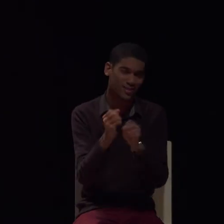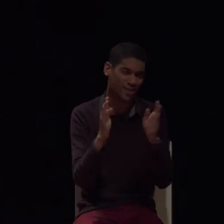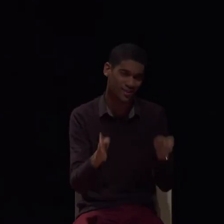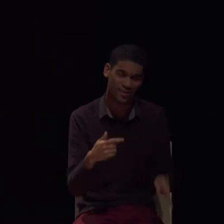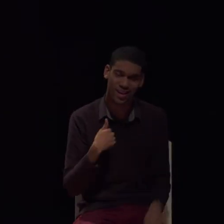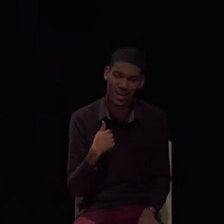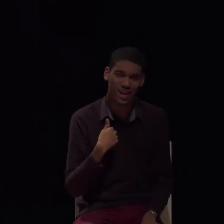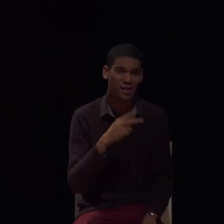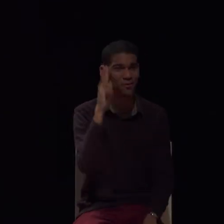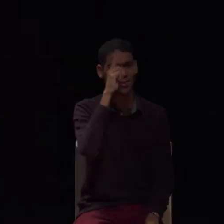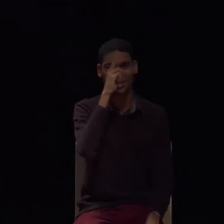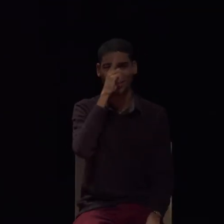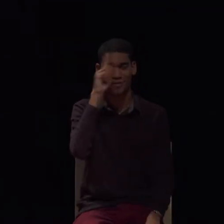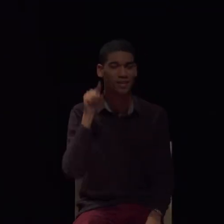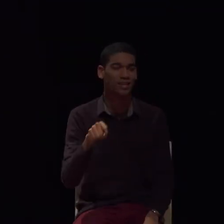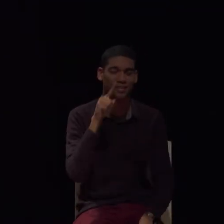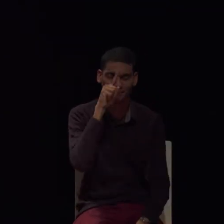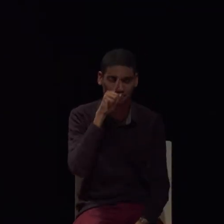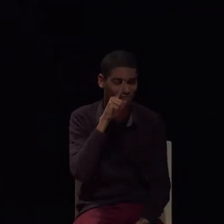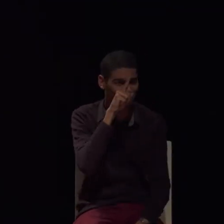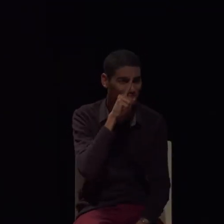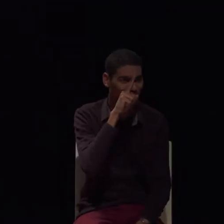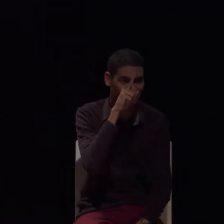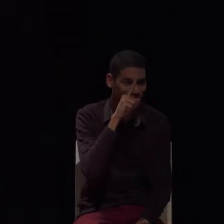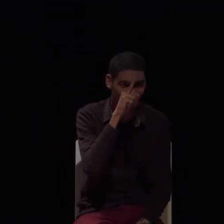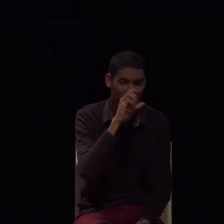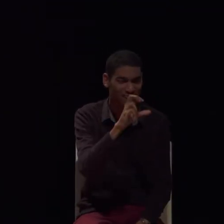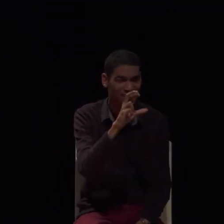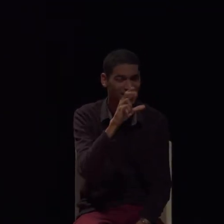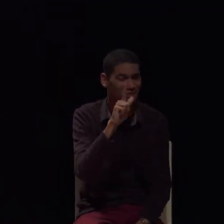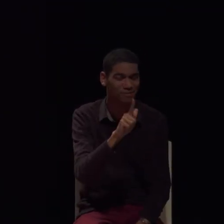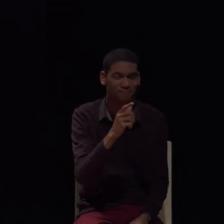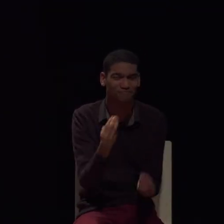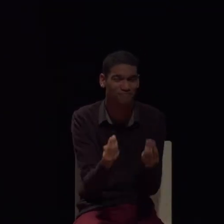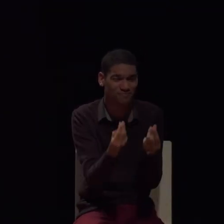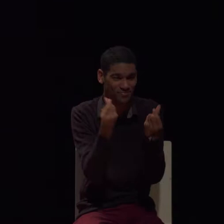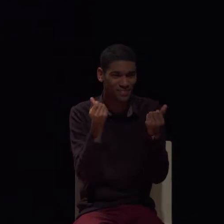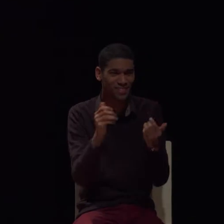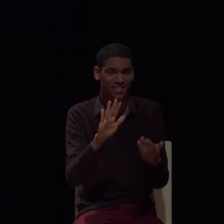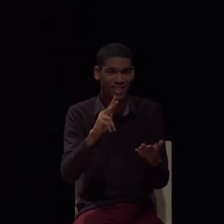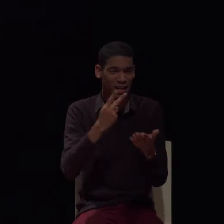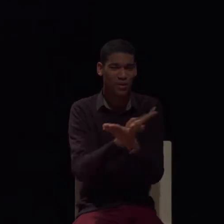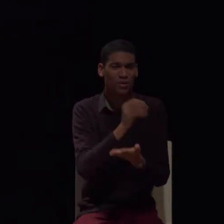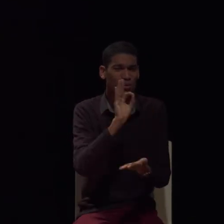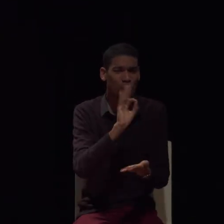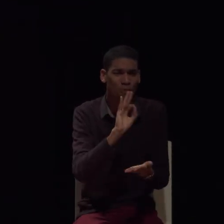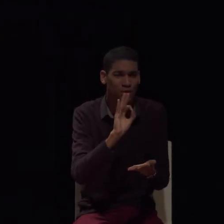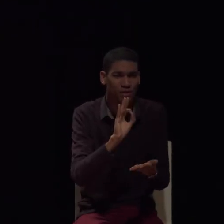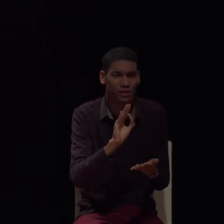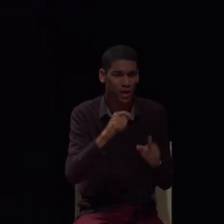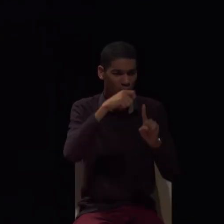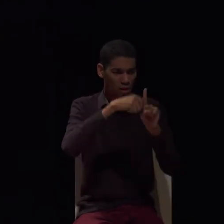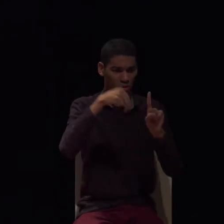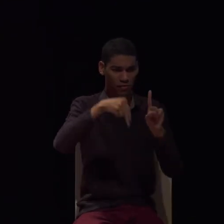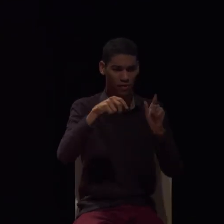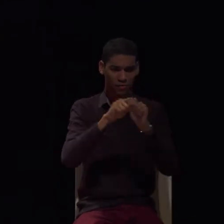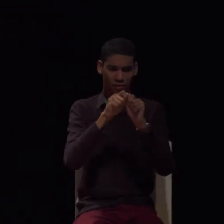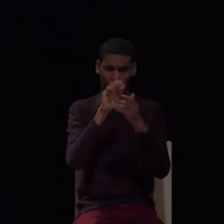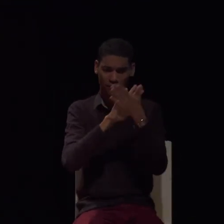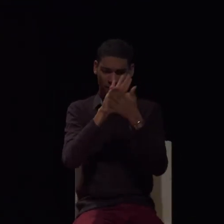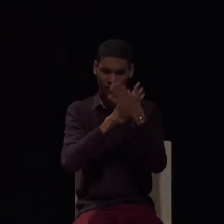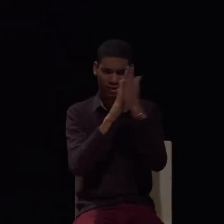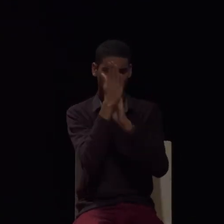uma é um perigo um risco muito grande né mas se não acontecer então vamos fazer nada em novembro não vamos nos